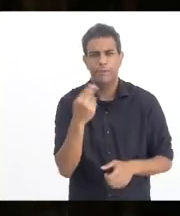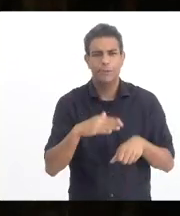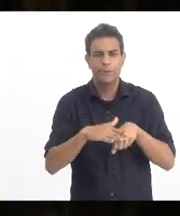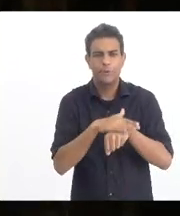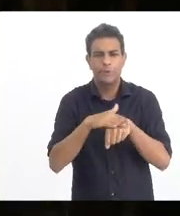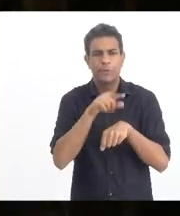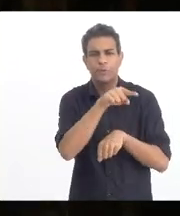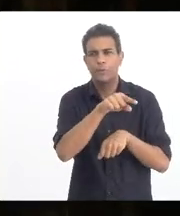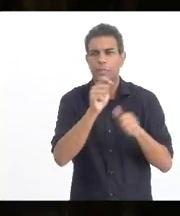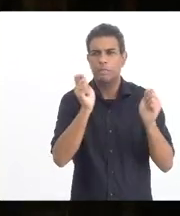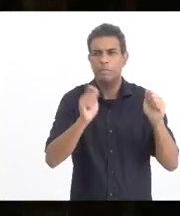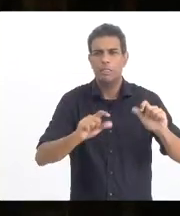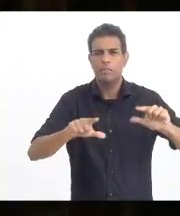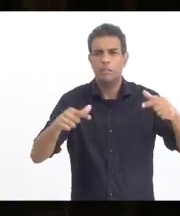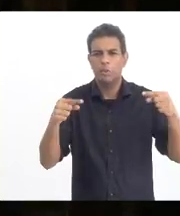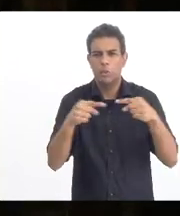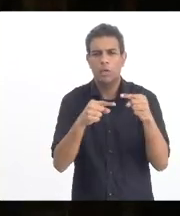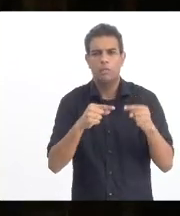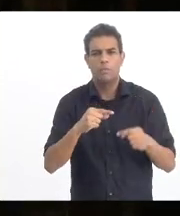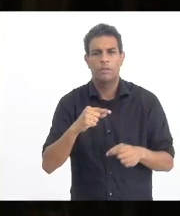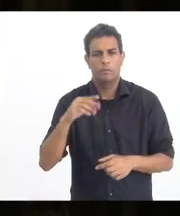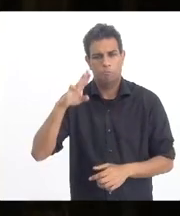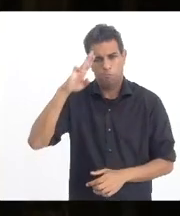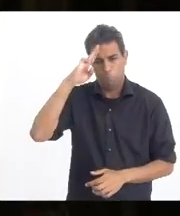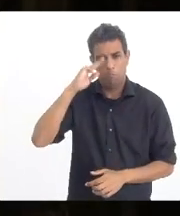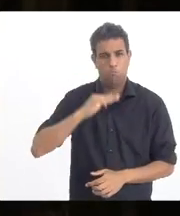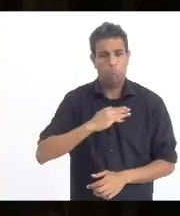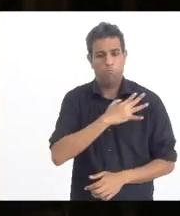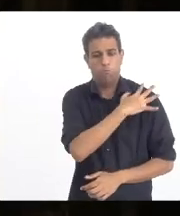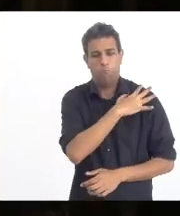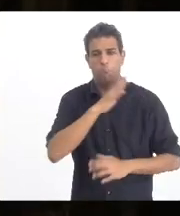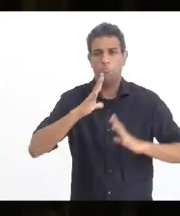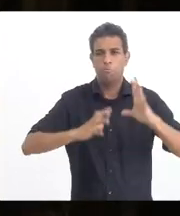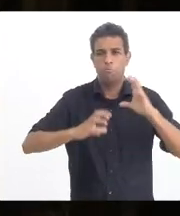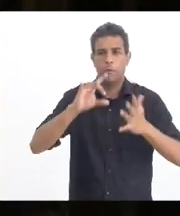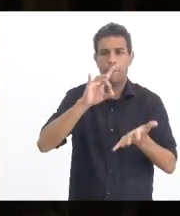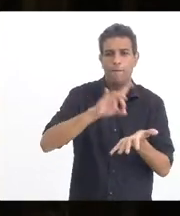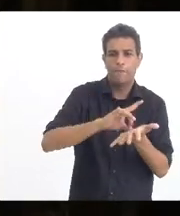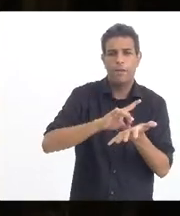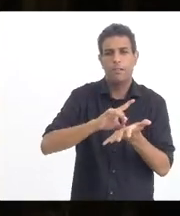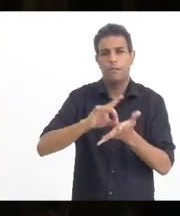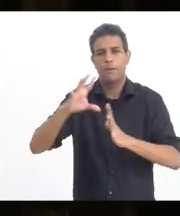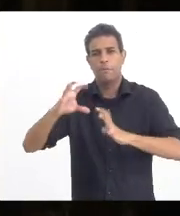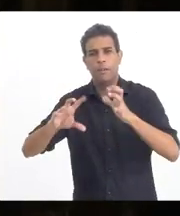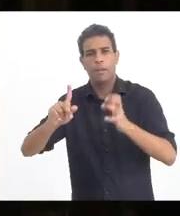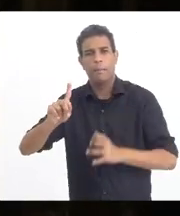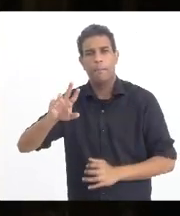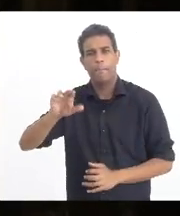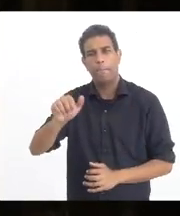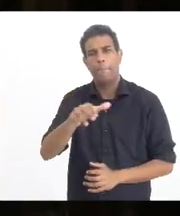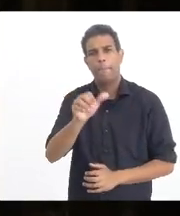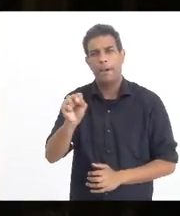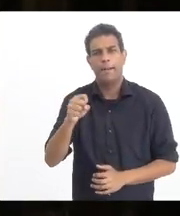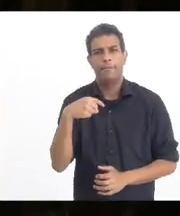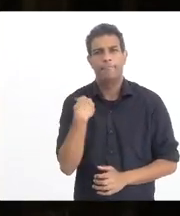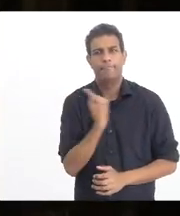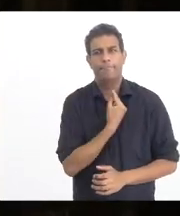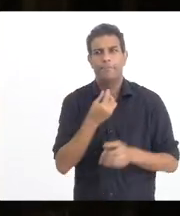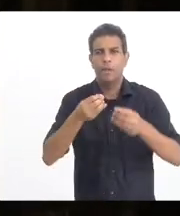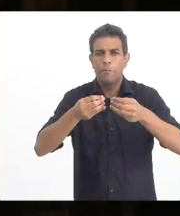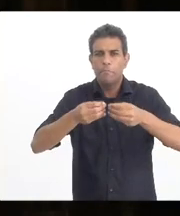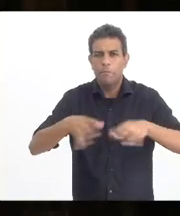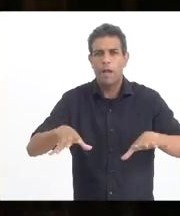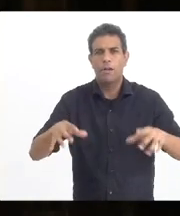ali. Eu não tenho, nós somos militares do Estado. Não existe essa guerra de oficiais e praças. Não pode existir. Porque quando a gente se